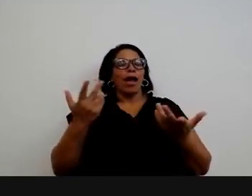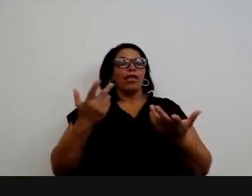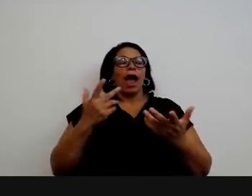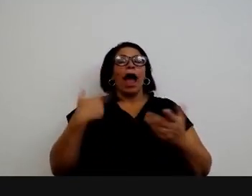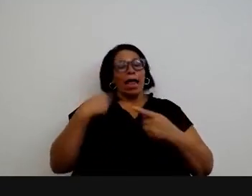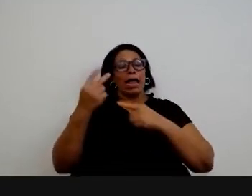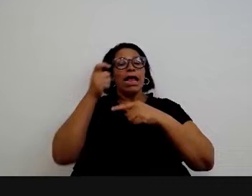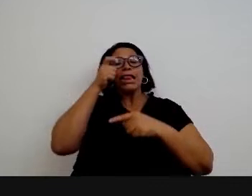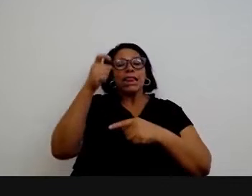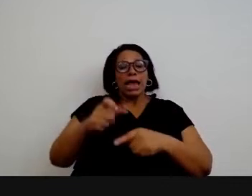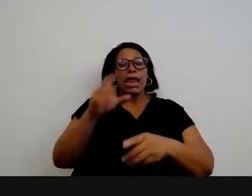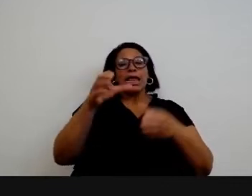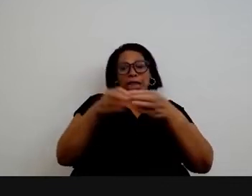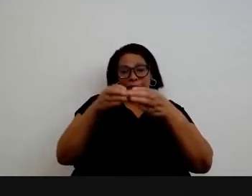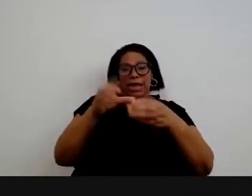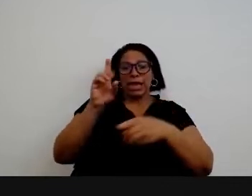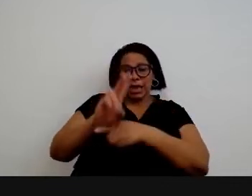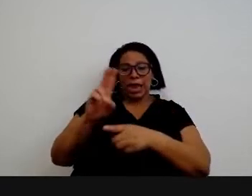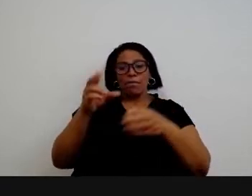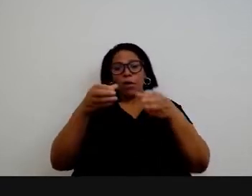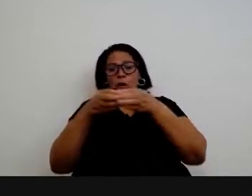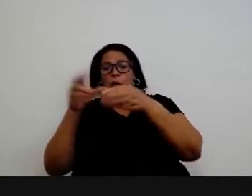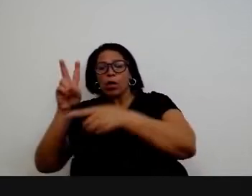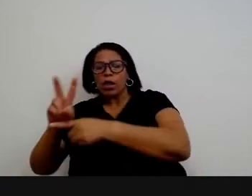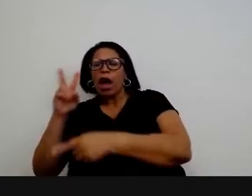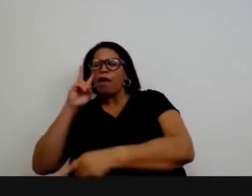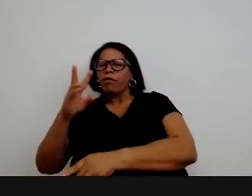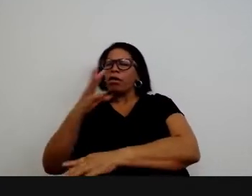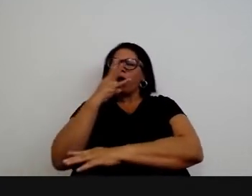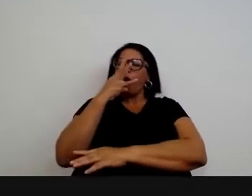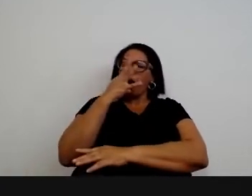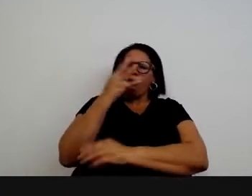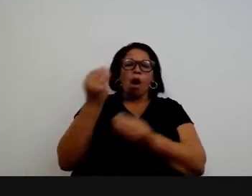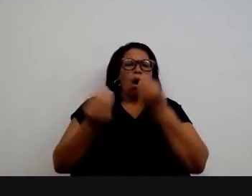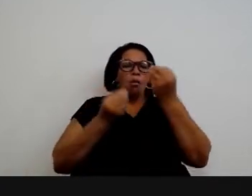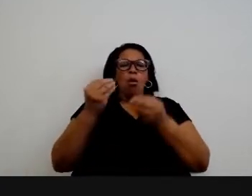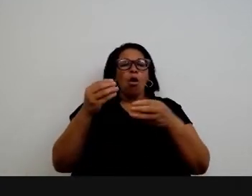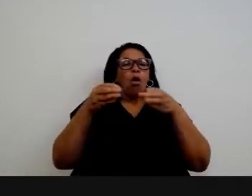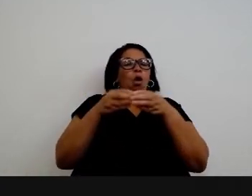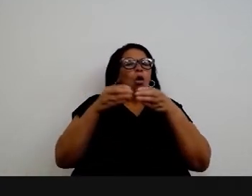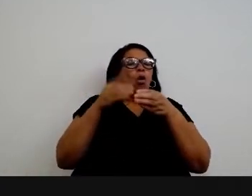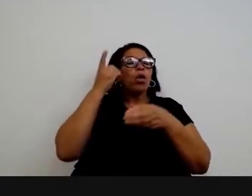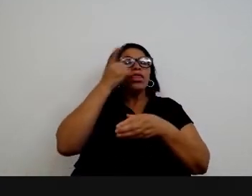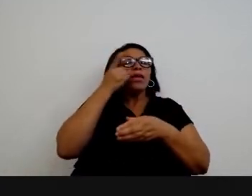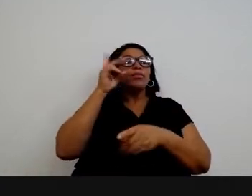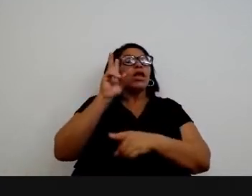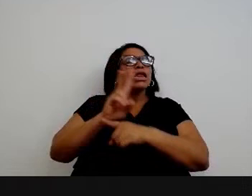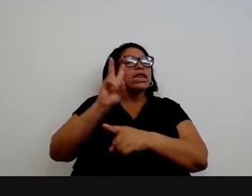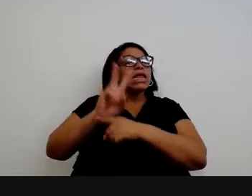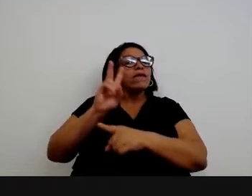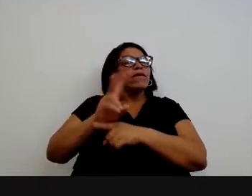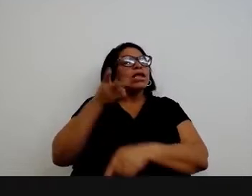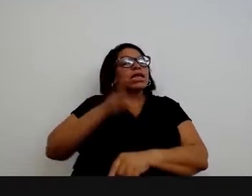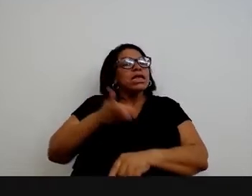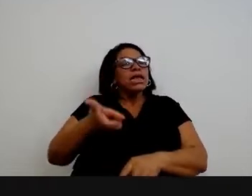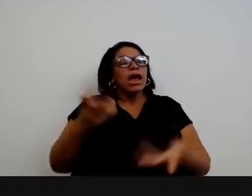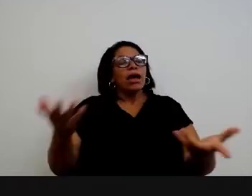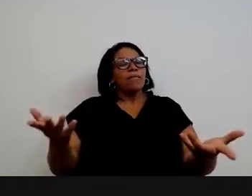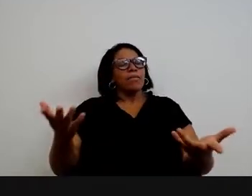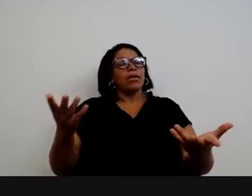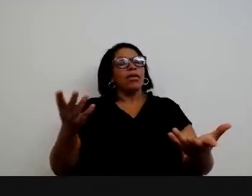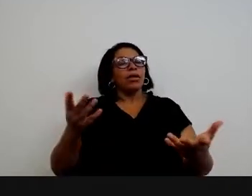com as minhas, e a gente tem assistido a aberrações e ultrapassagens de limites basilares dentro dos parlamentos,